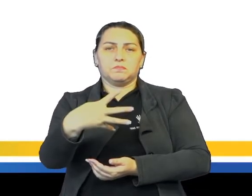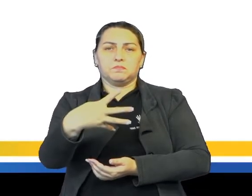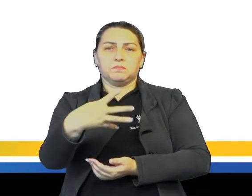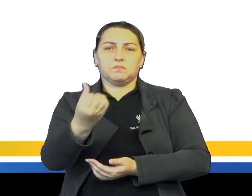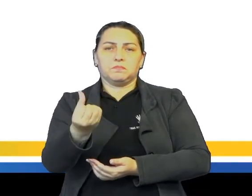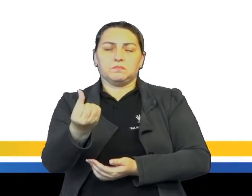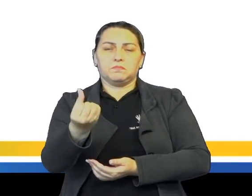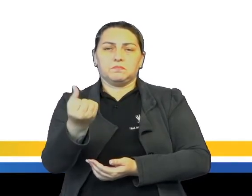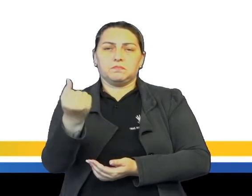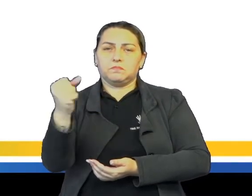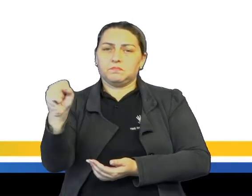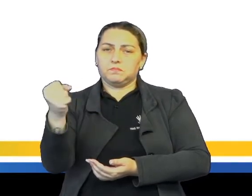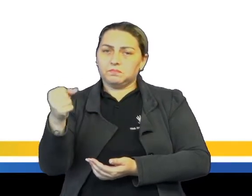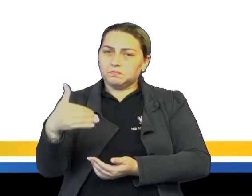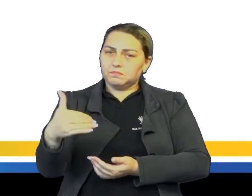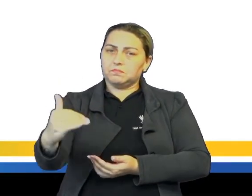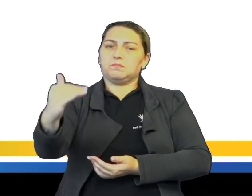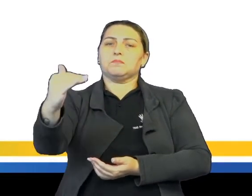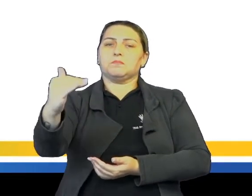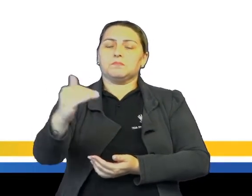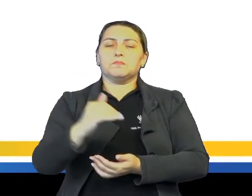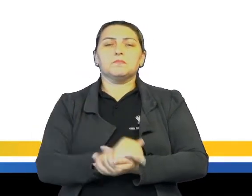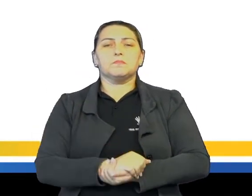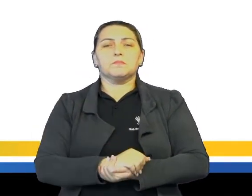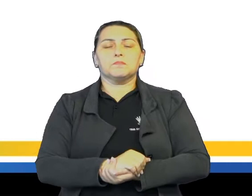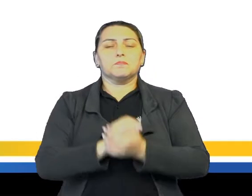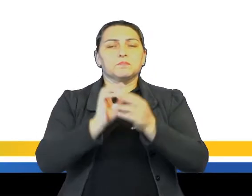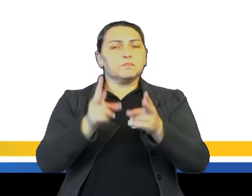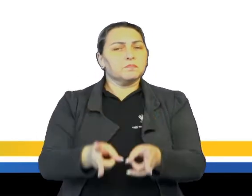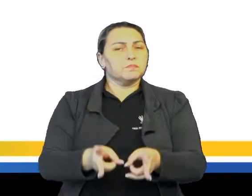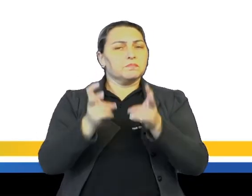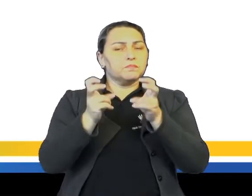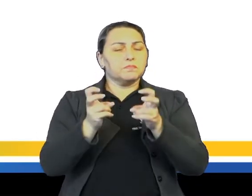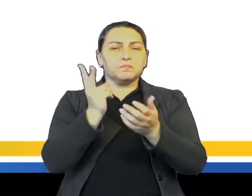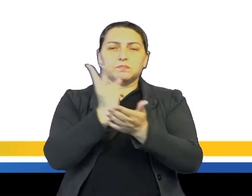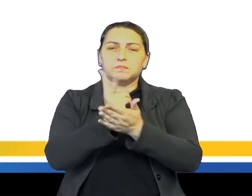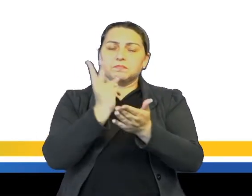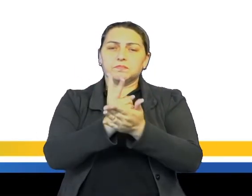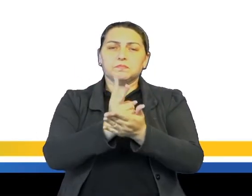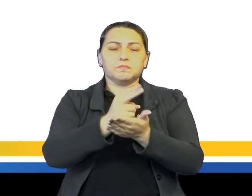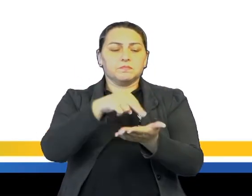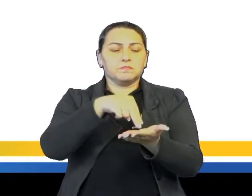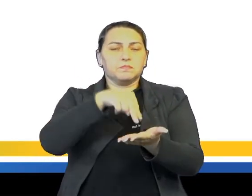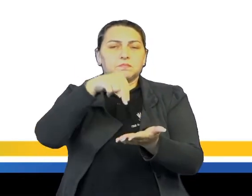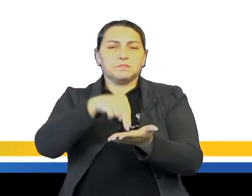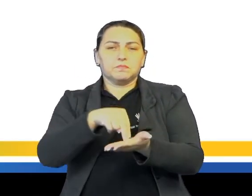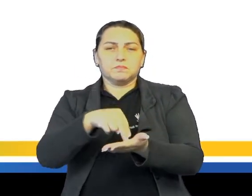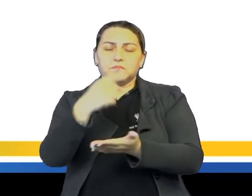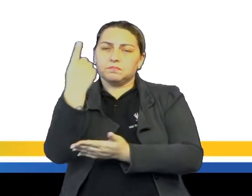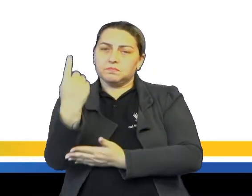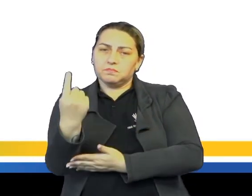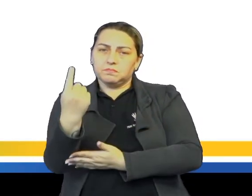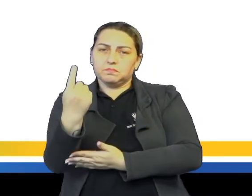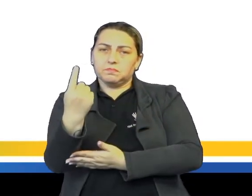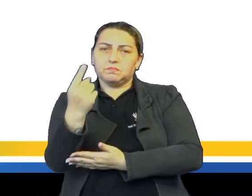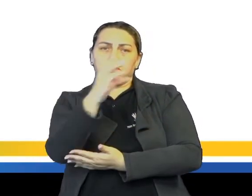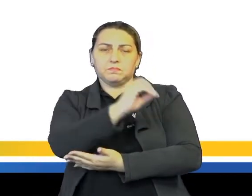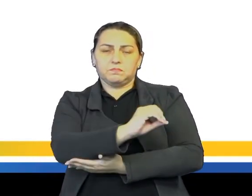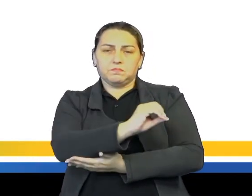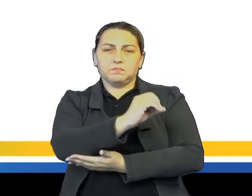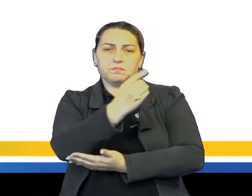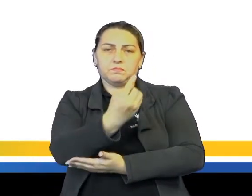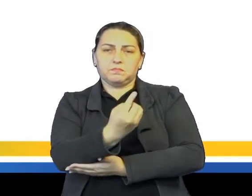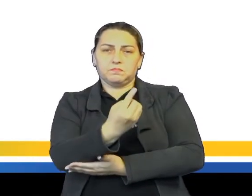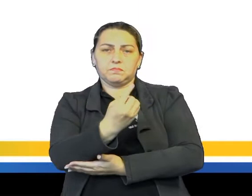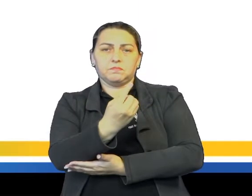4, 6 e assim sucessivamente. Percebam que ele vai sempre pulando 1, né? Porque do 0 para o 2 ele pulou o